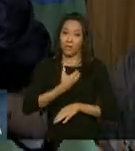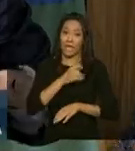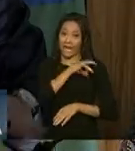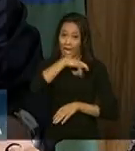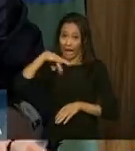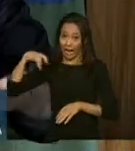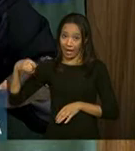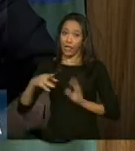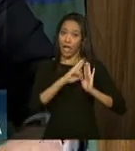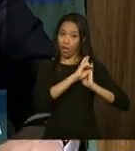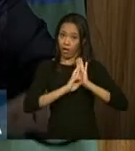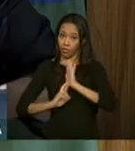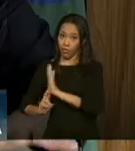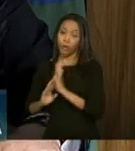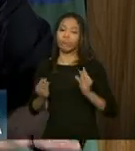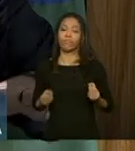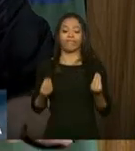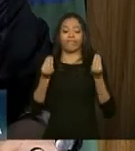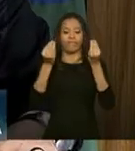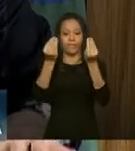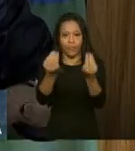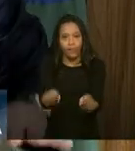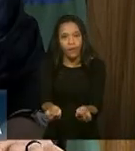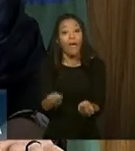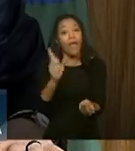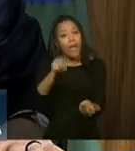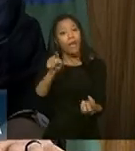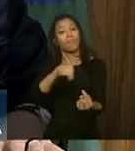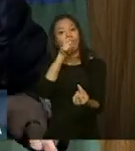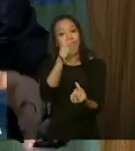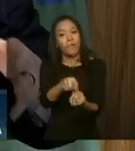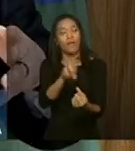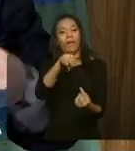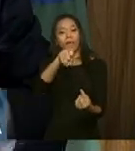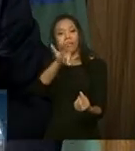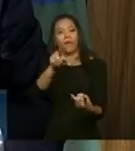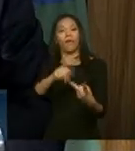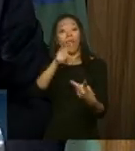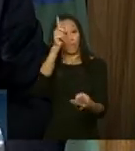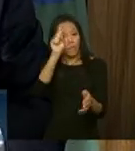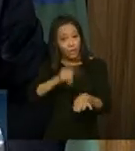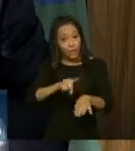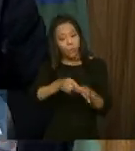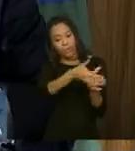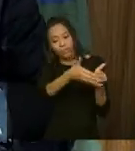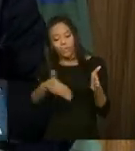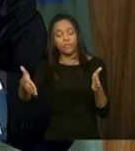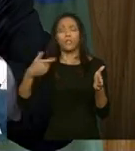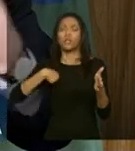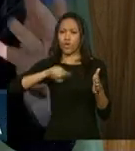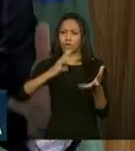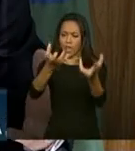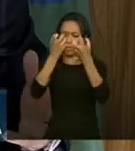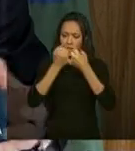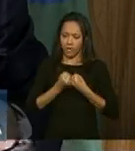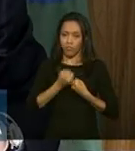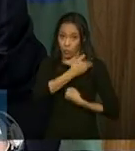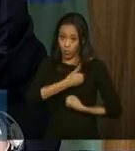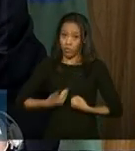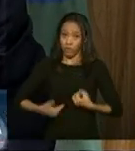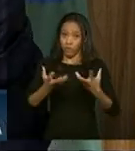pareceres. Isso dá, é esse o objetivo, essa é a estratégia, essa é a meta, esse é o prazo. E nós vamos analisar no governo e vamos,